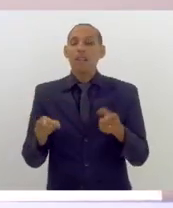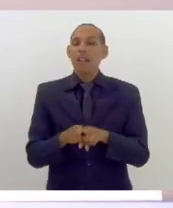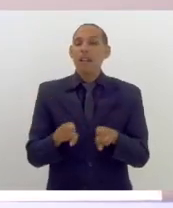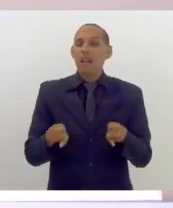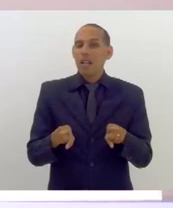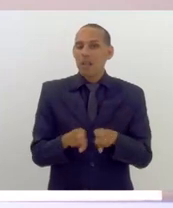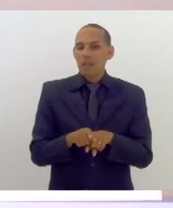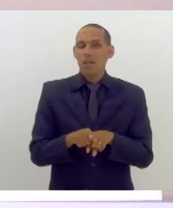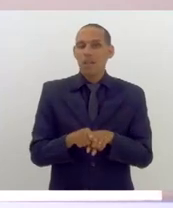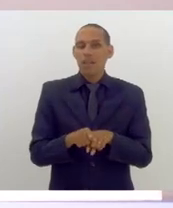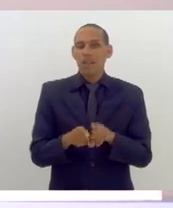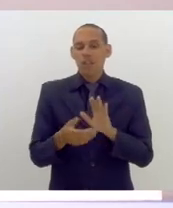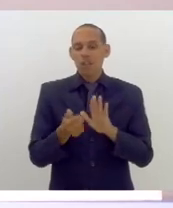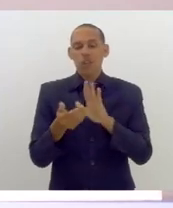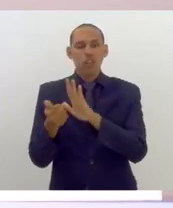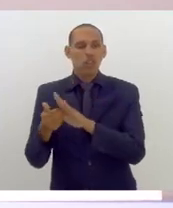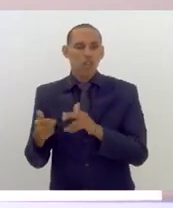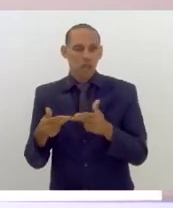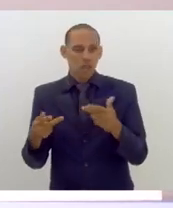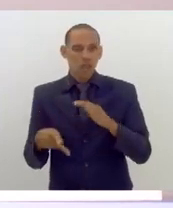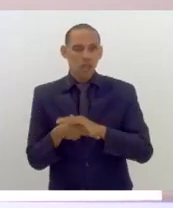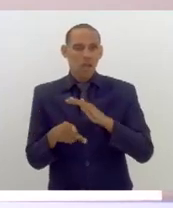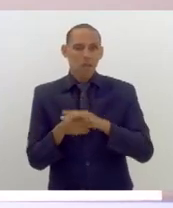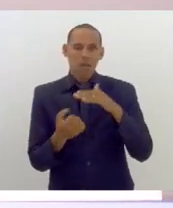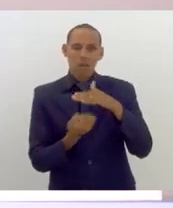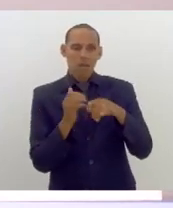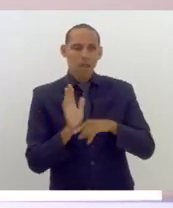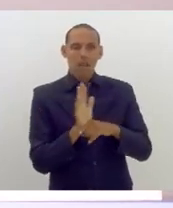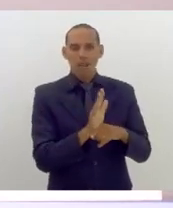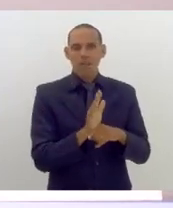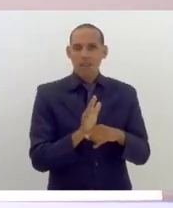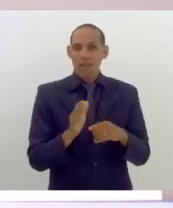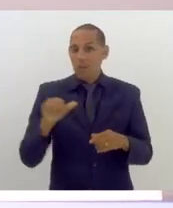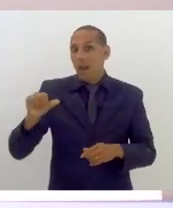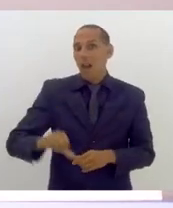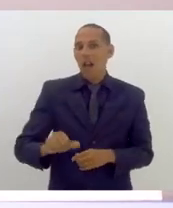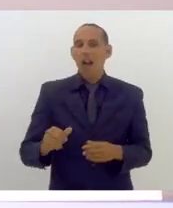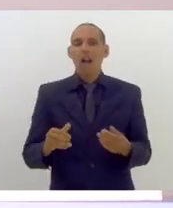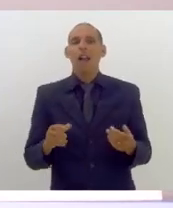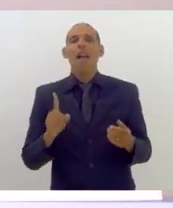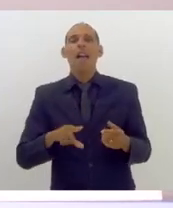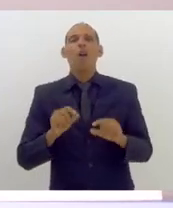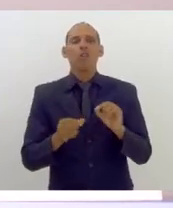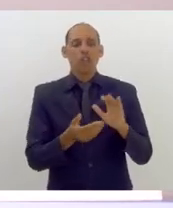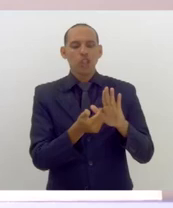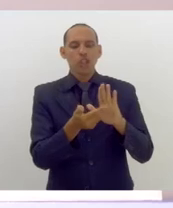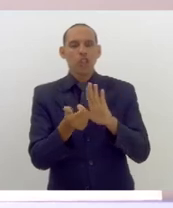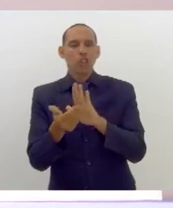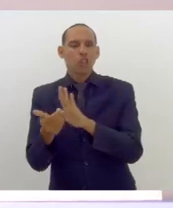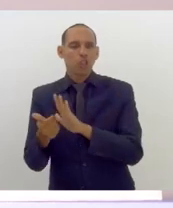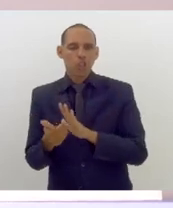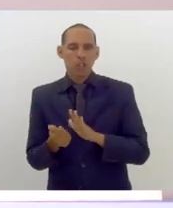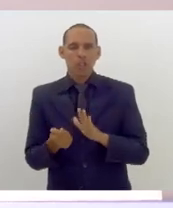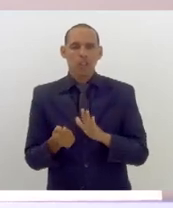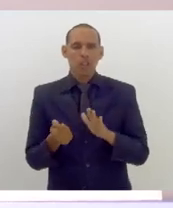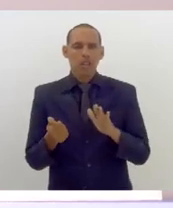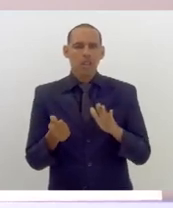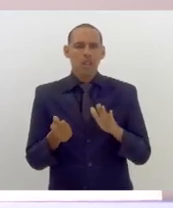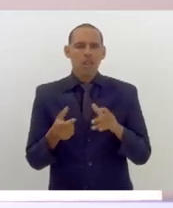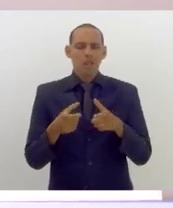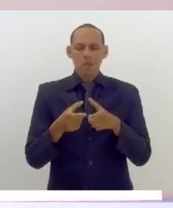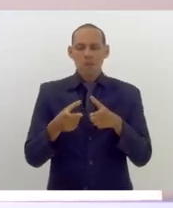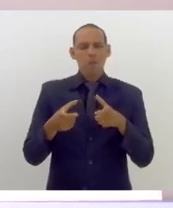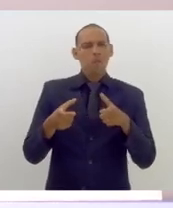em favor da empresa que ainda tem esse agravante que agora já tá mais recente que a questão das apropriações de grande parte